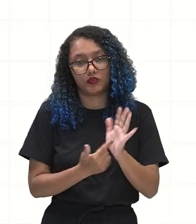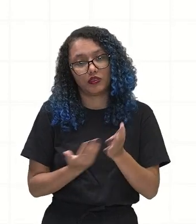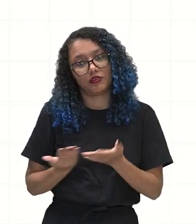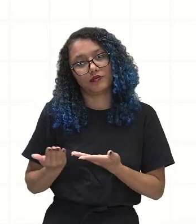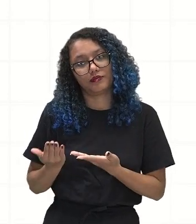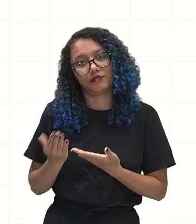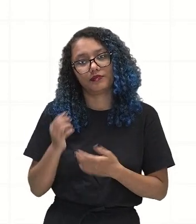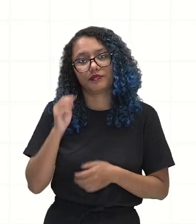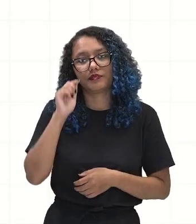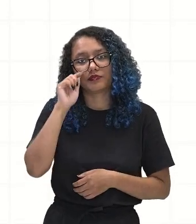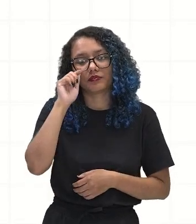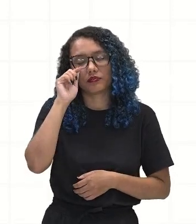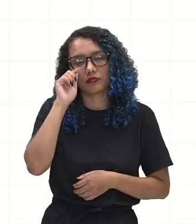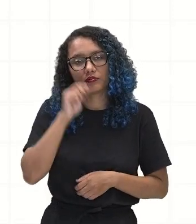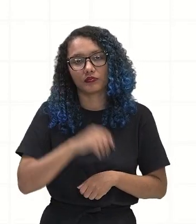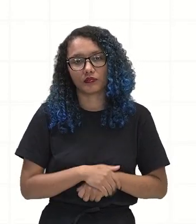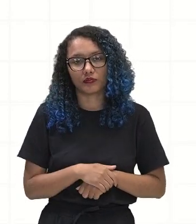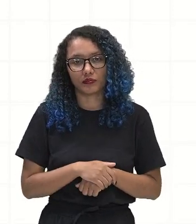10%.